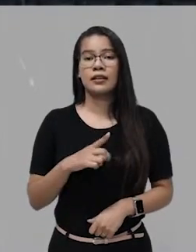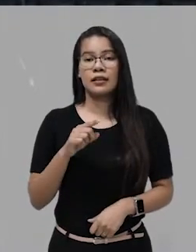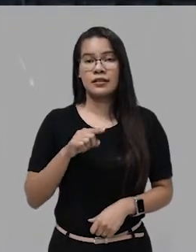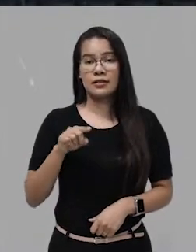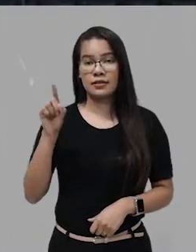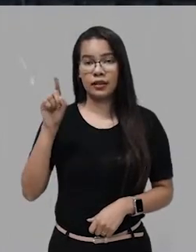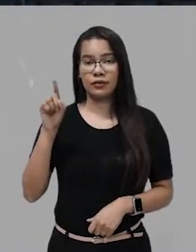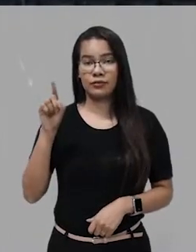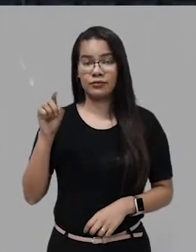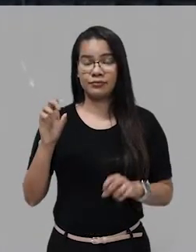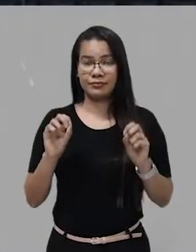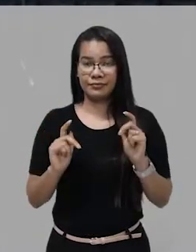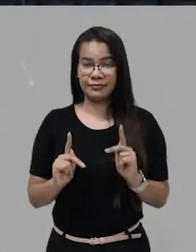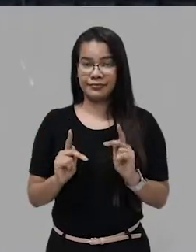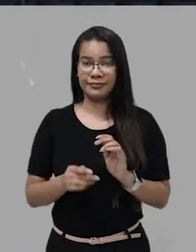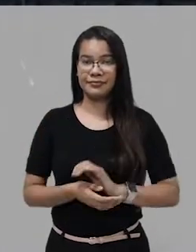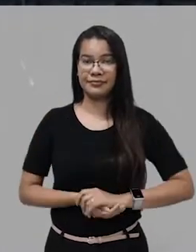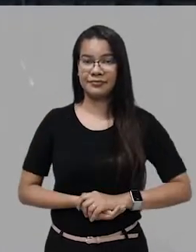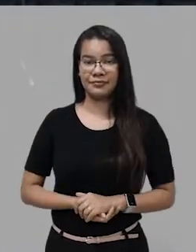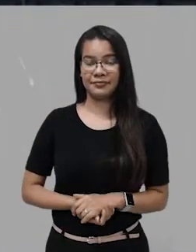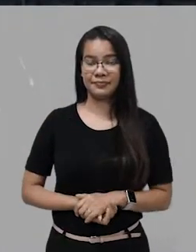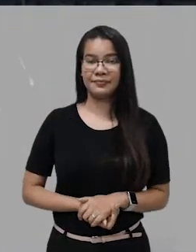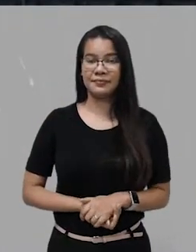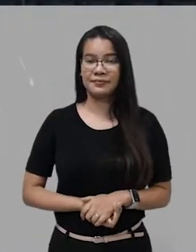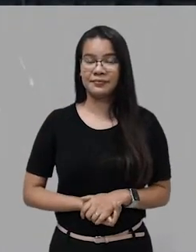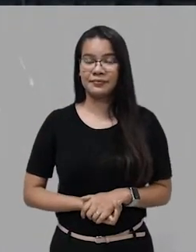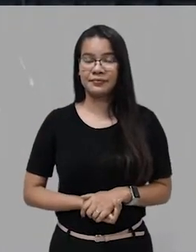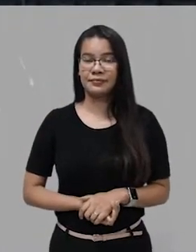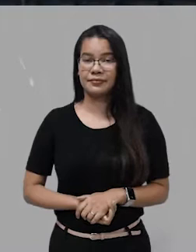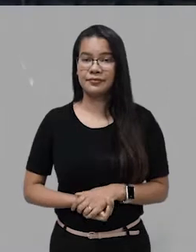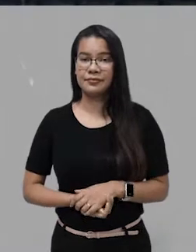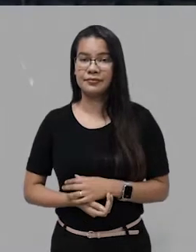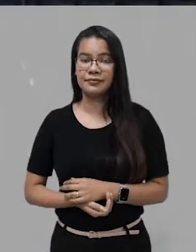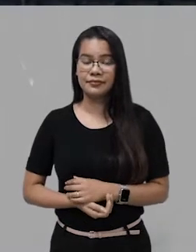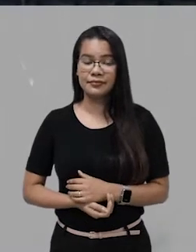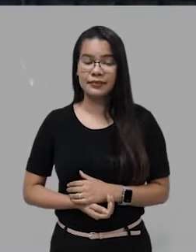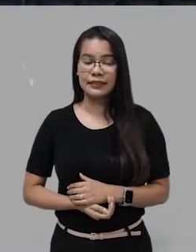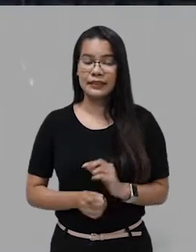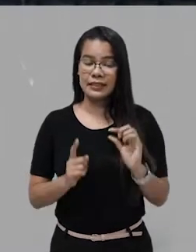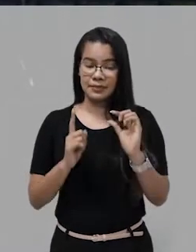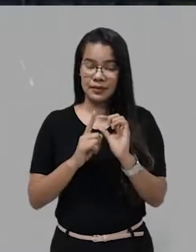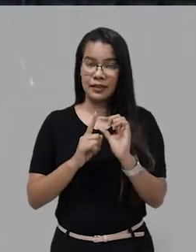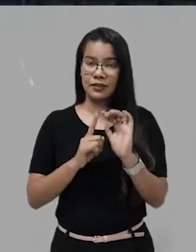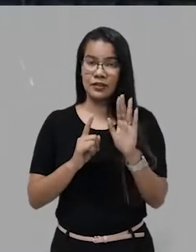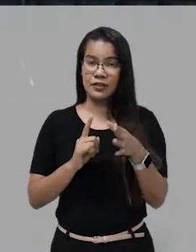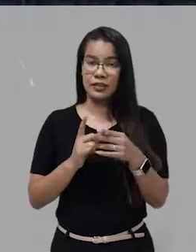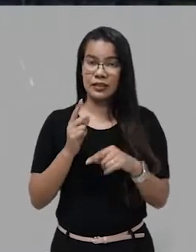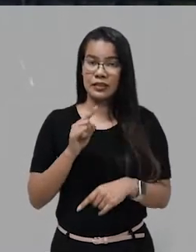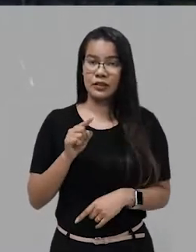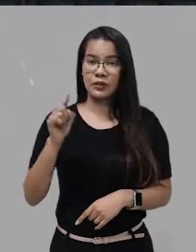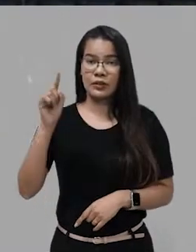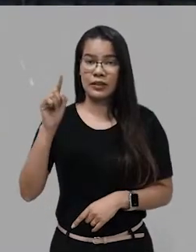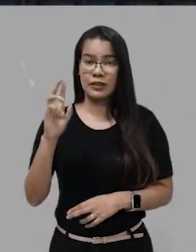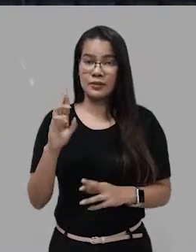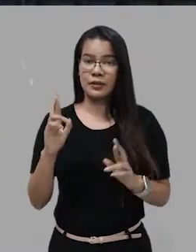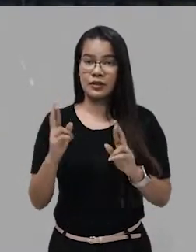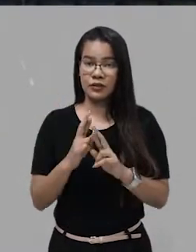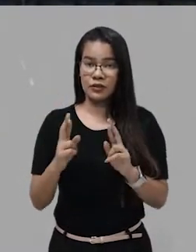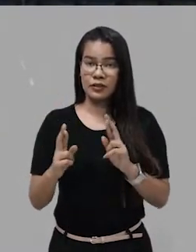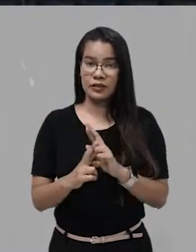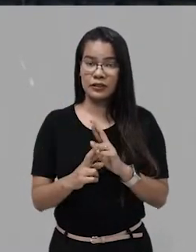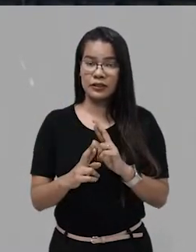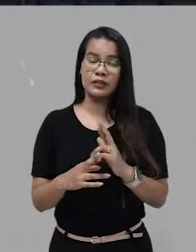essa. Todas as proparoxítonas são acentuadas. As palavras que são acentuadas, respectivamente, pela mesma regra